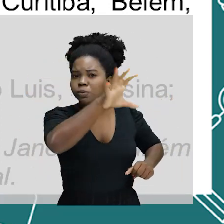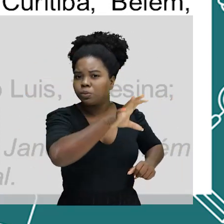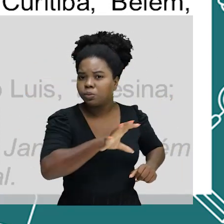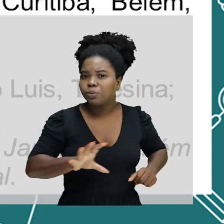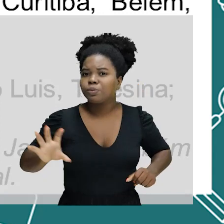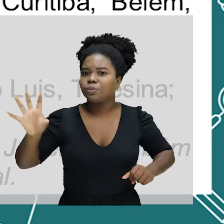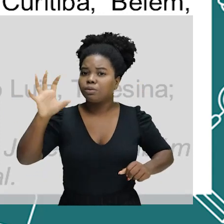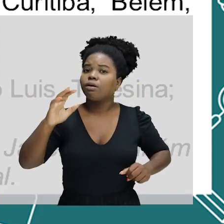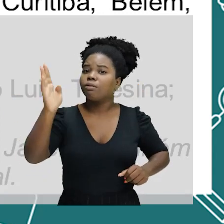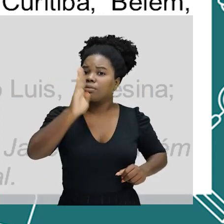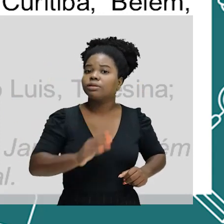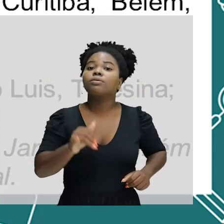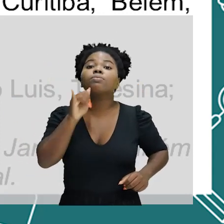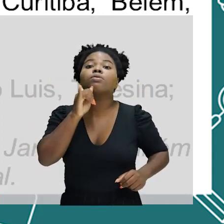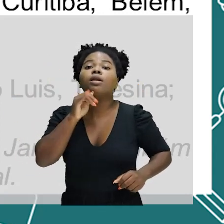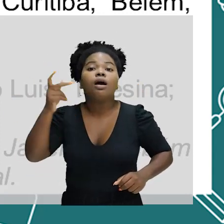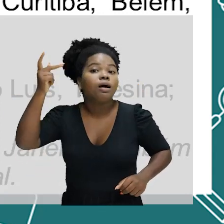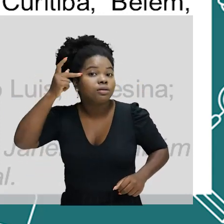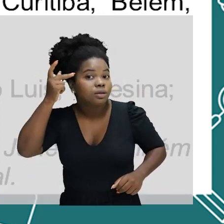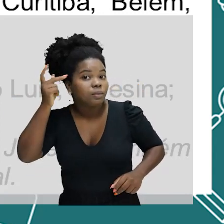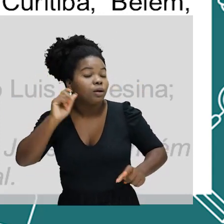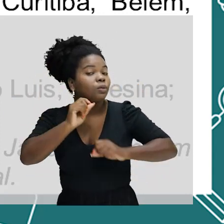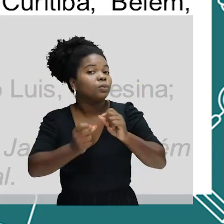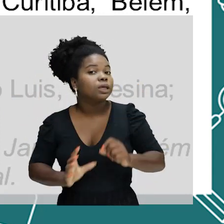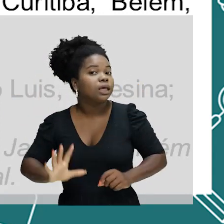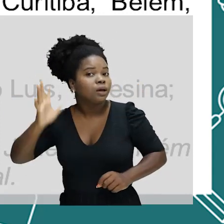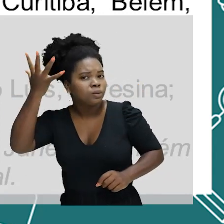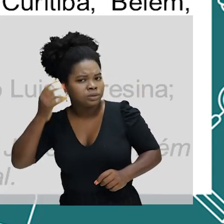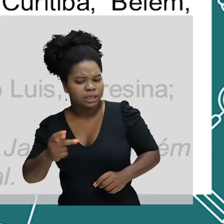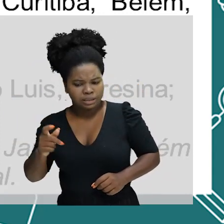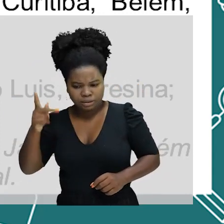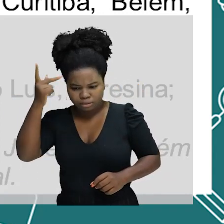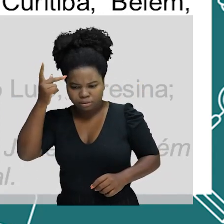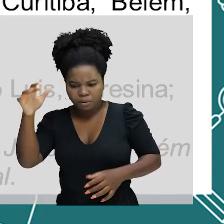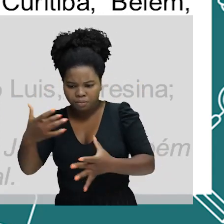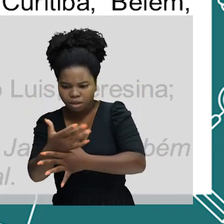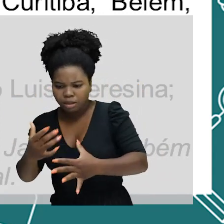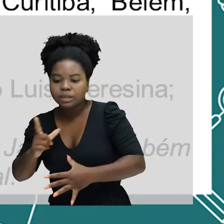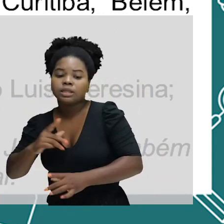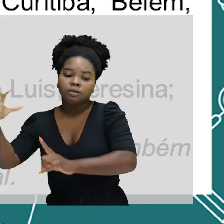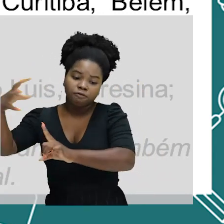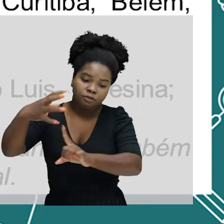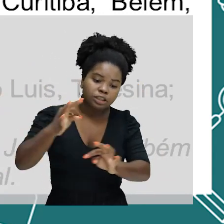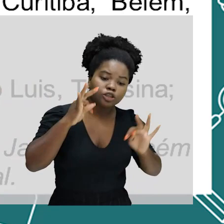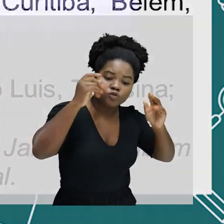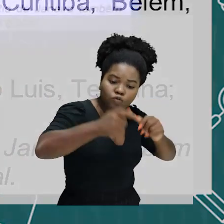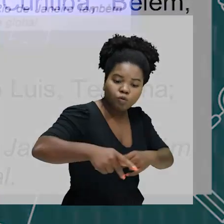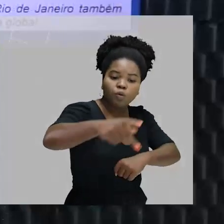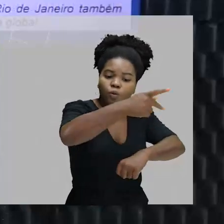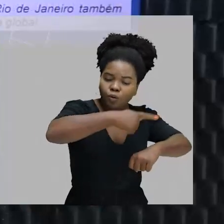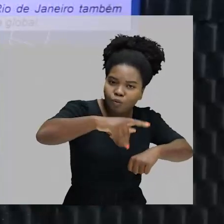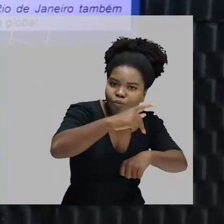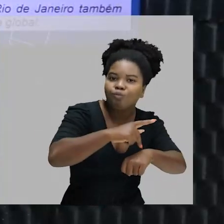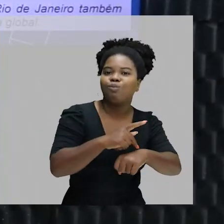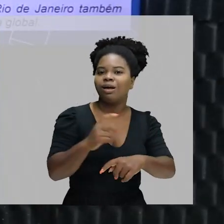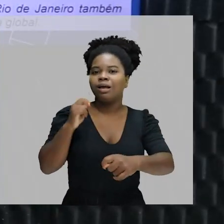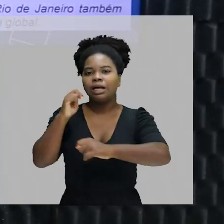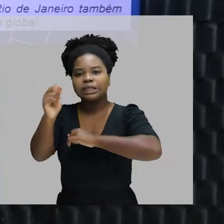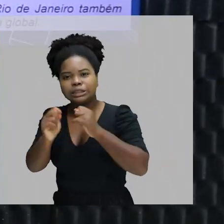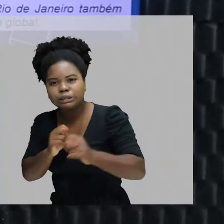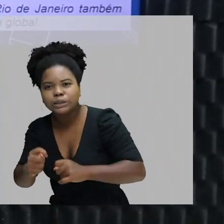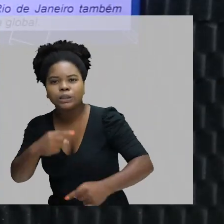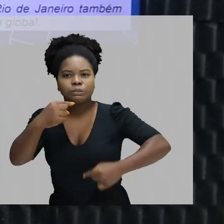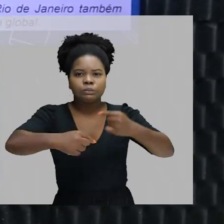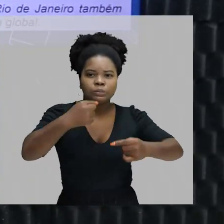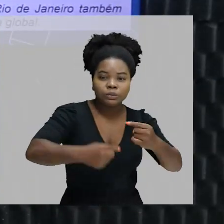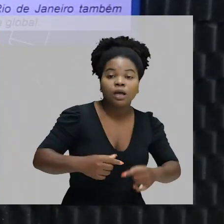vou te dar, por exemplo, São Paulo, né? O que acontece na cidade de São Paulo gera influência em todo o país. Né? Questões econômicas,